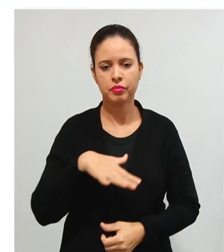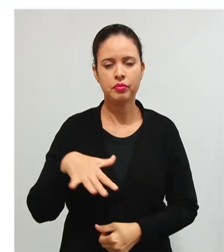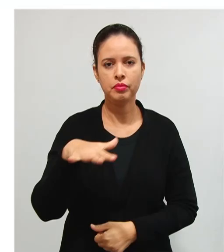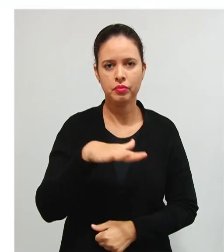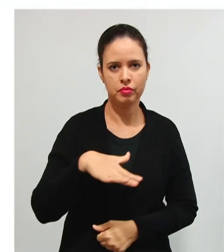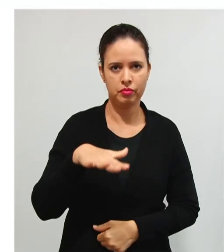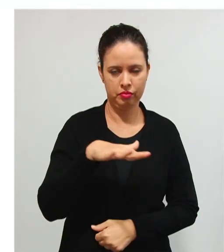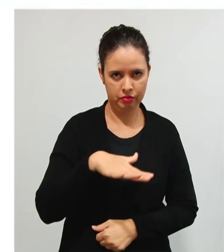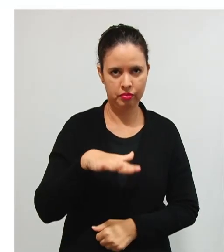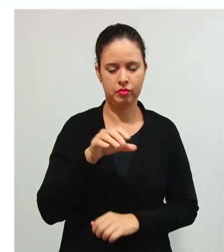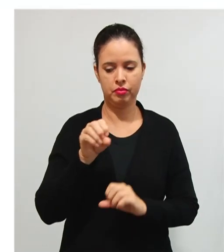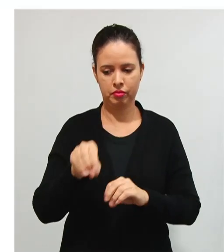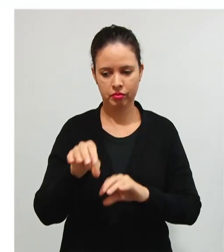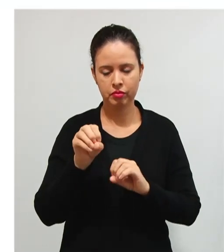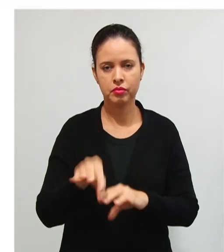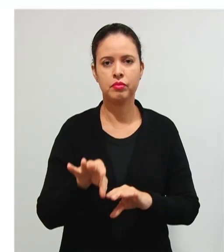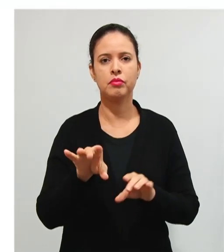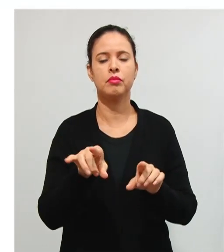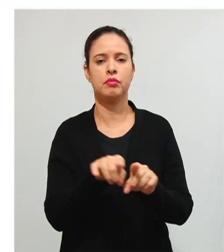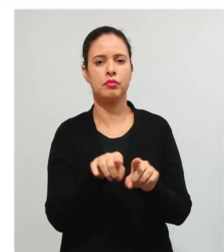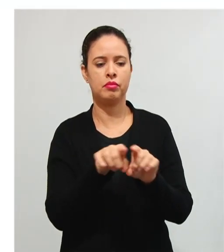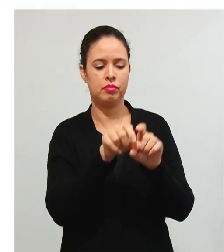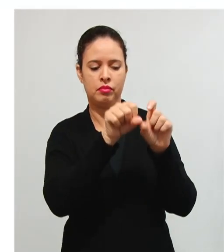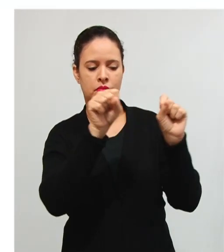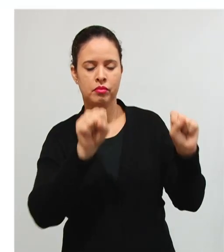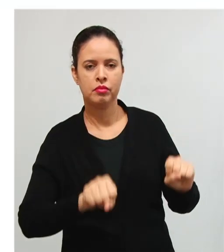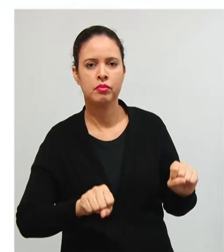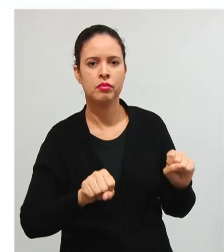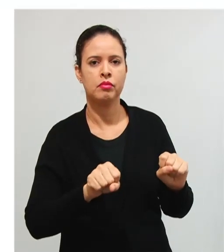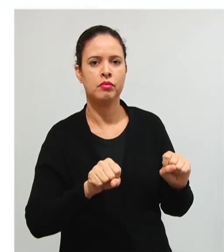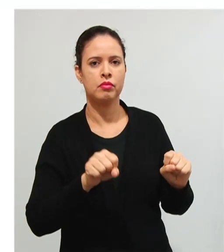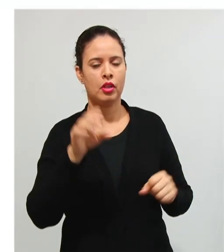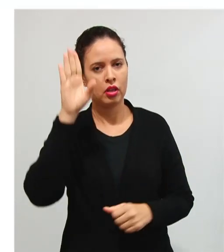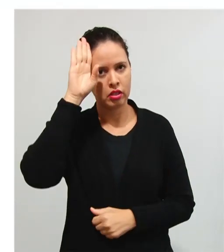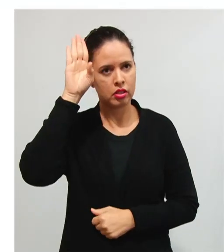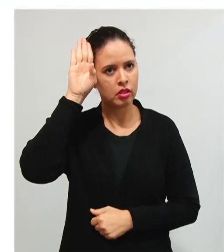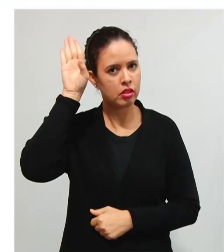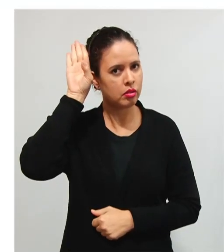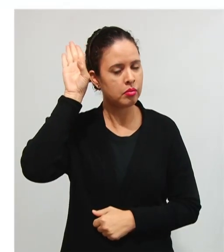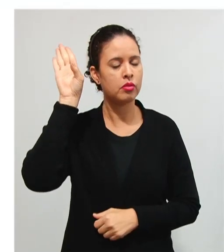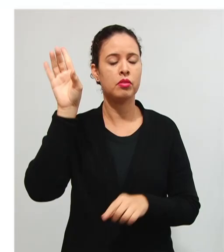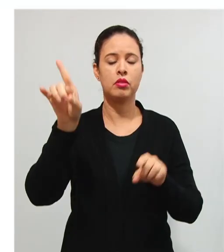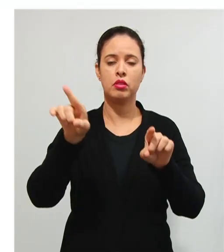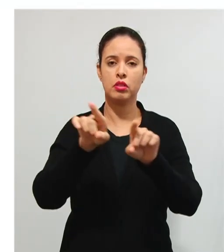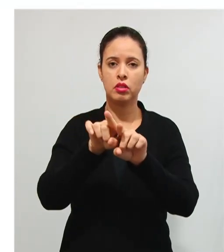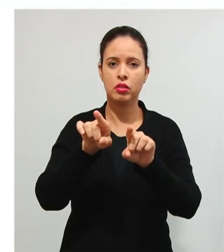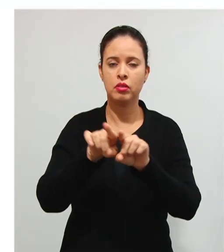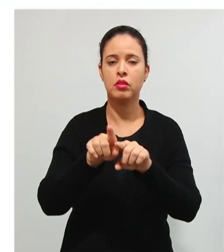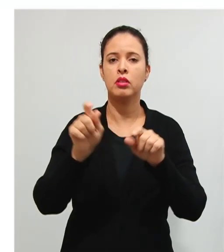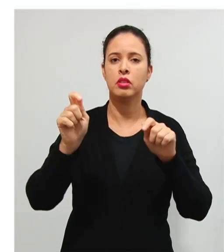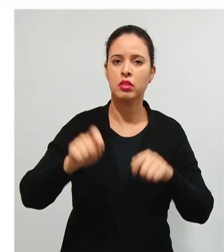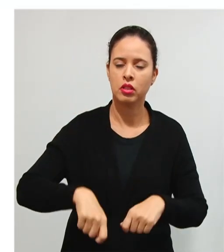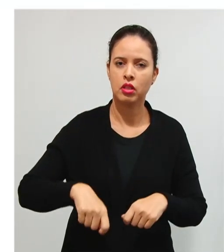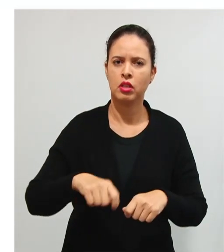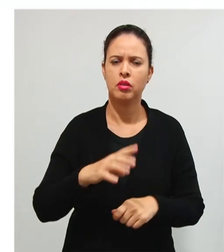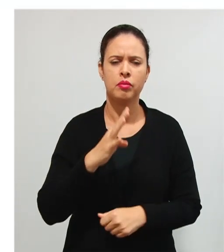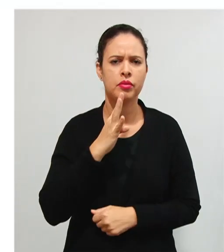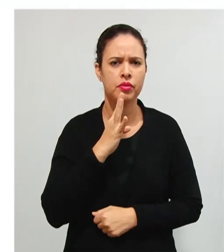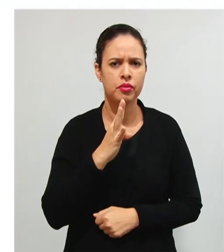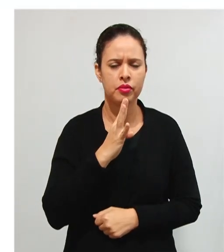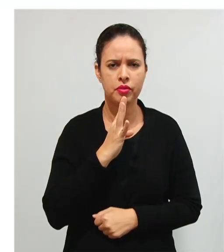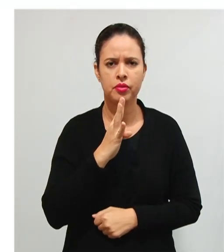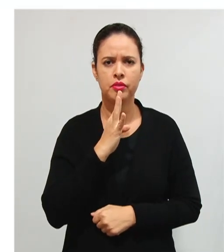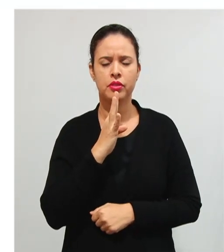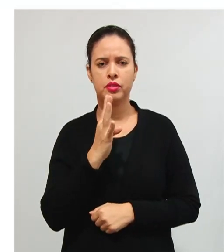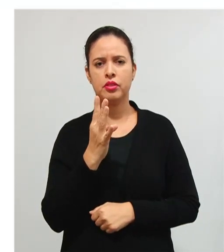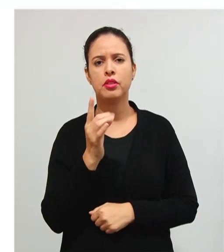ambiente virtual de aprendizagem ou sistemas acadêmicos, e assim, sendo possível compreender de forma